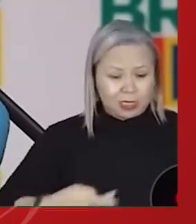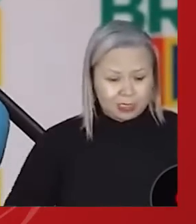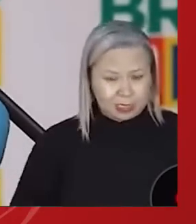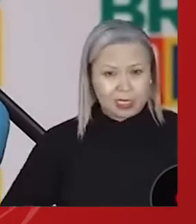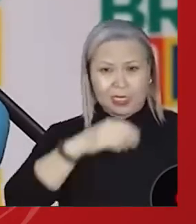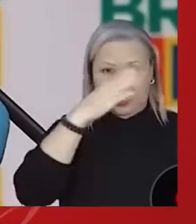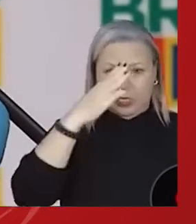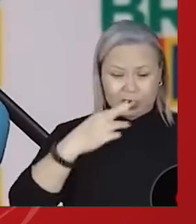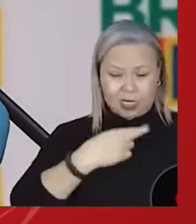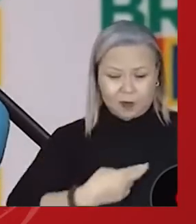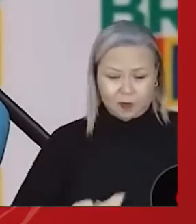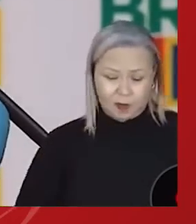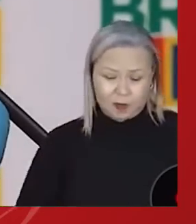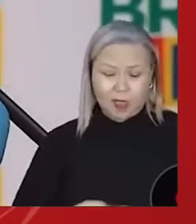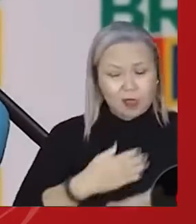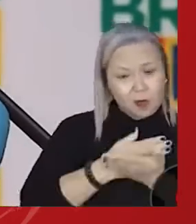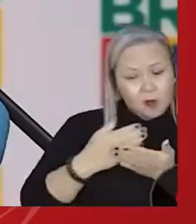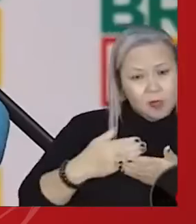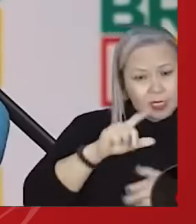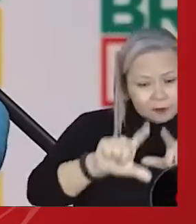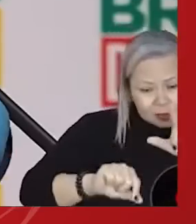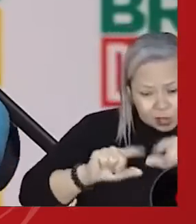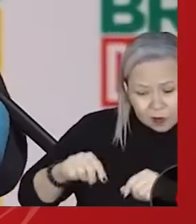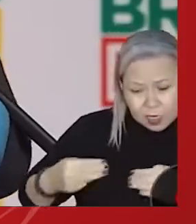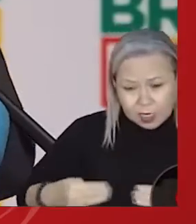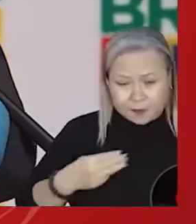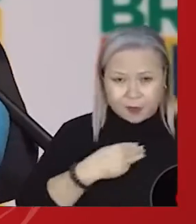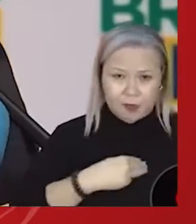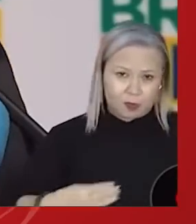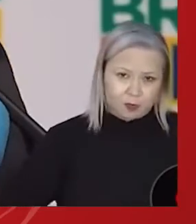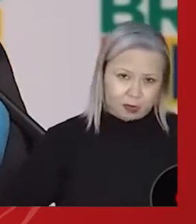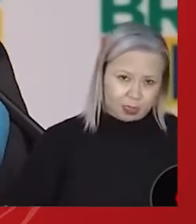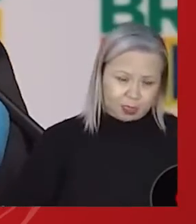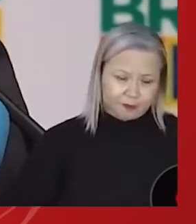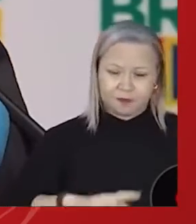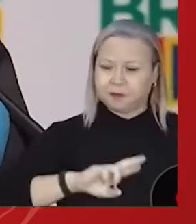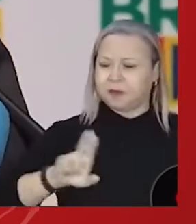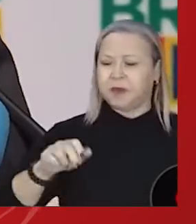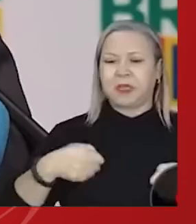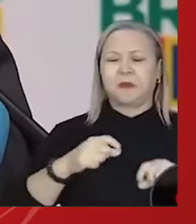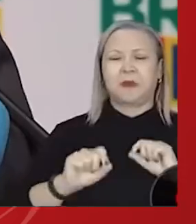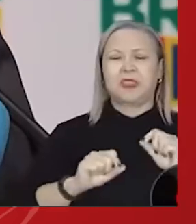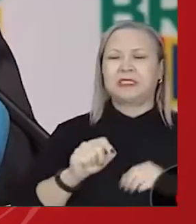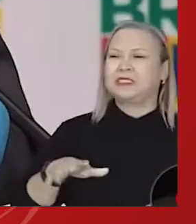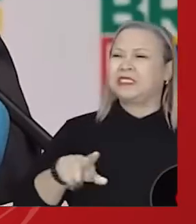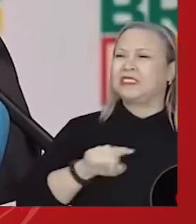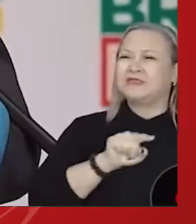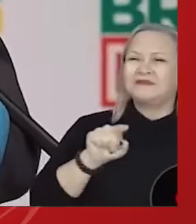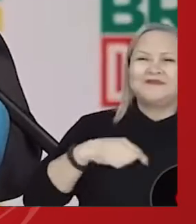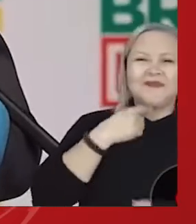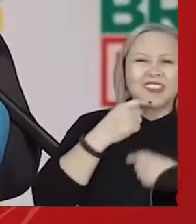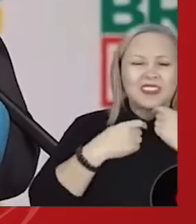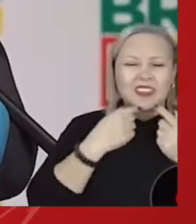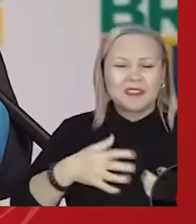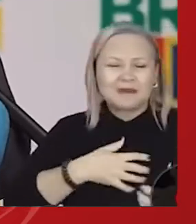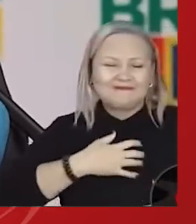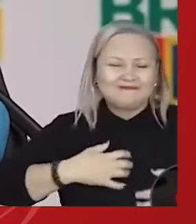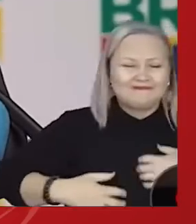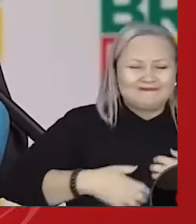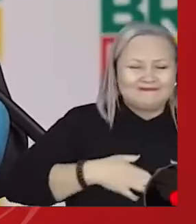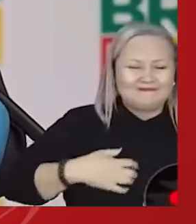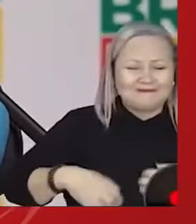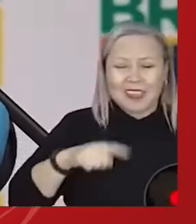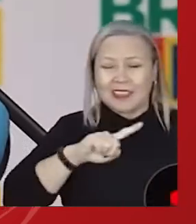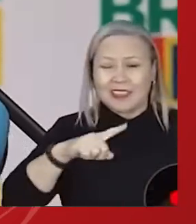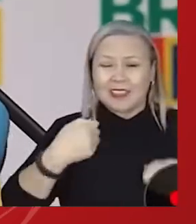eu vou começar a escolher o meu ministério. Tá? Não precisa ninguém ficar angustiado, não precisa ninguém